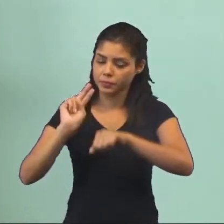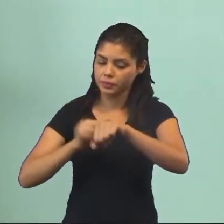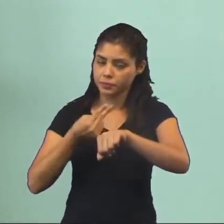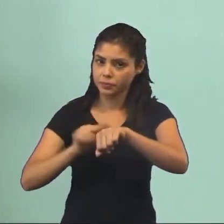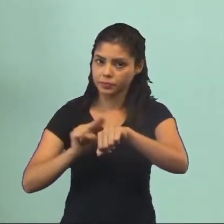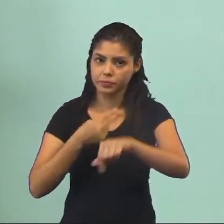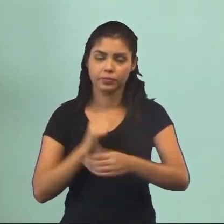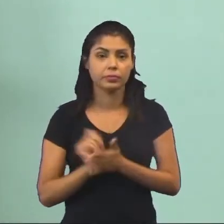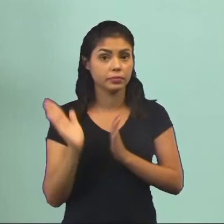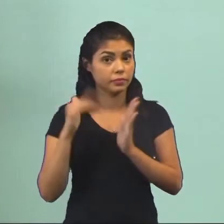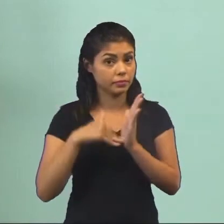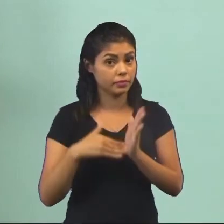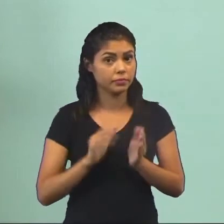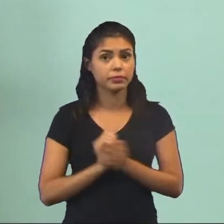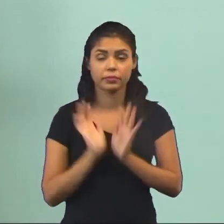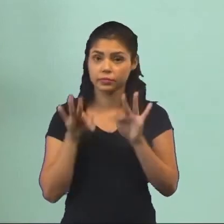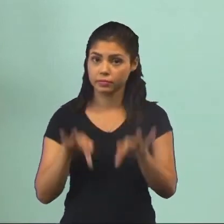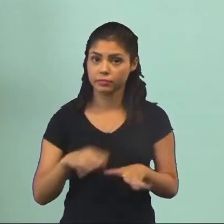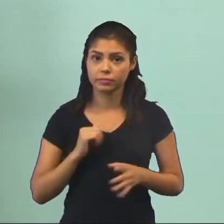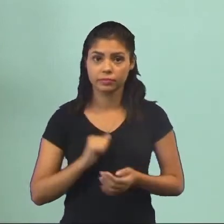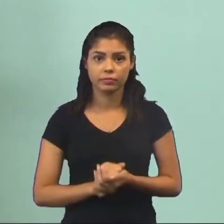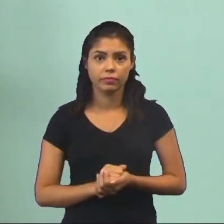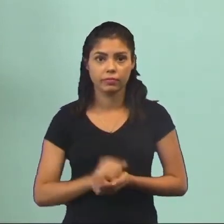achocolatado até ficar uma massa